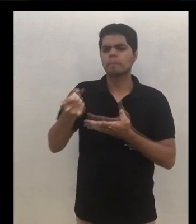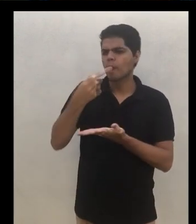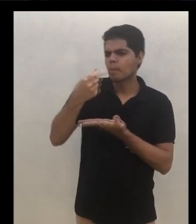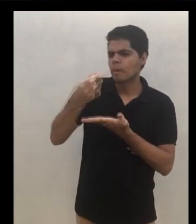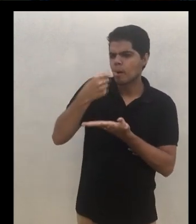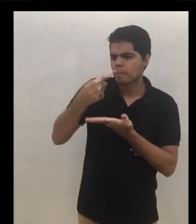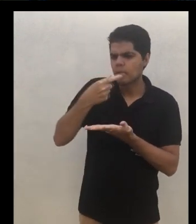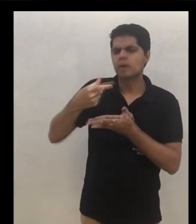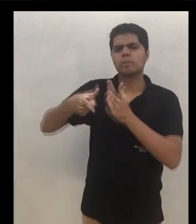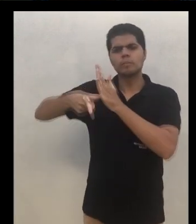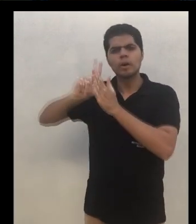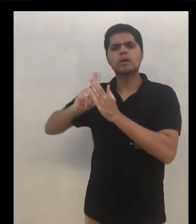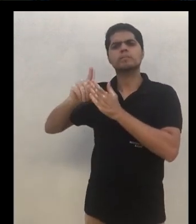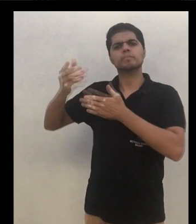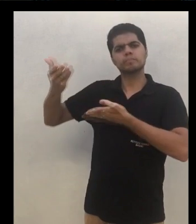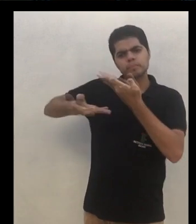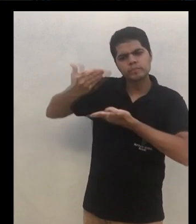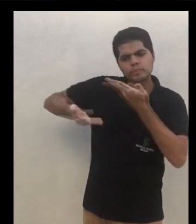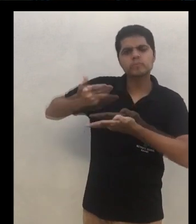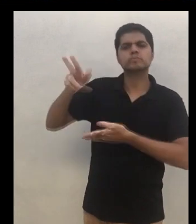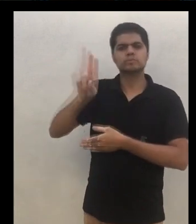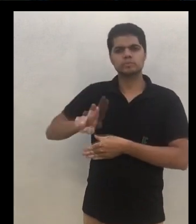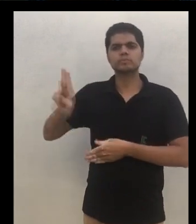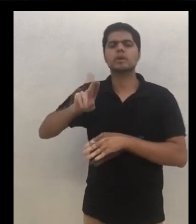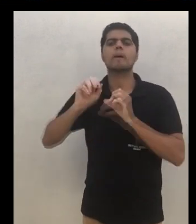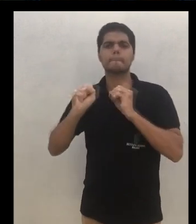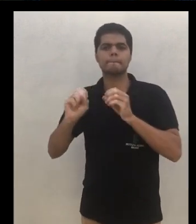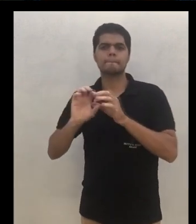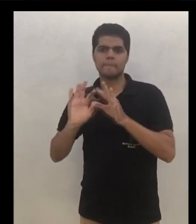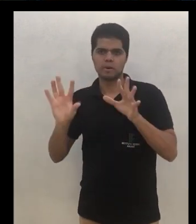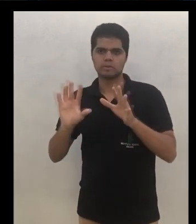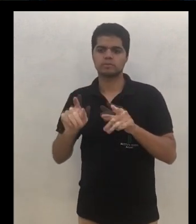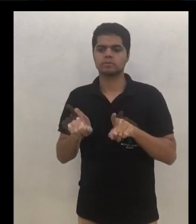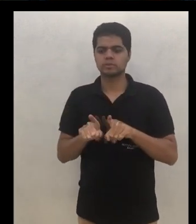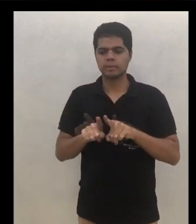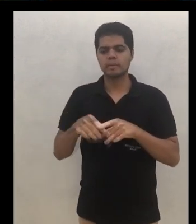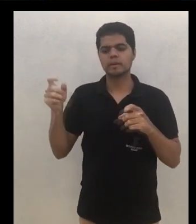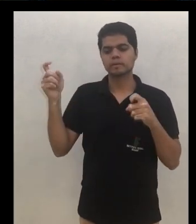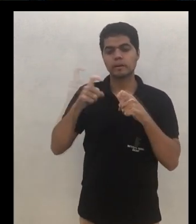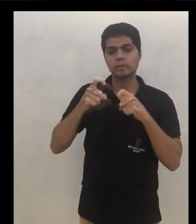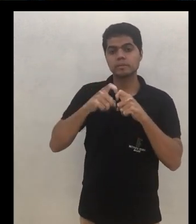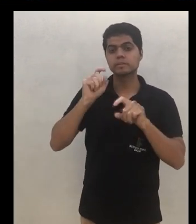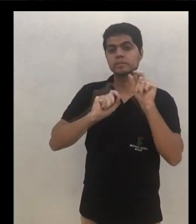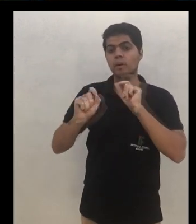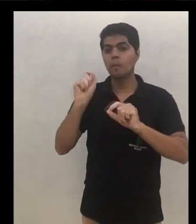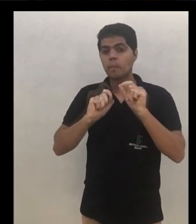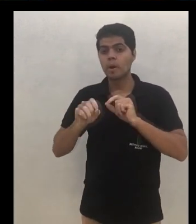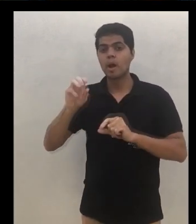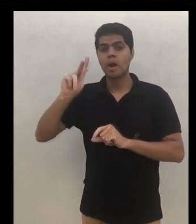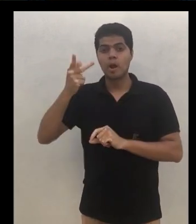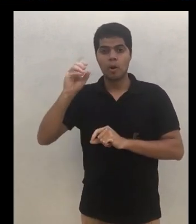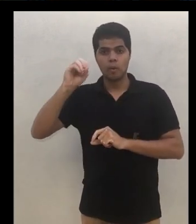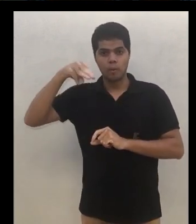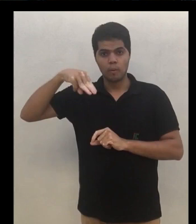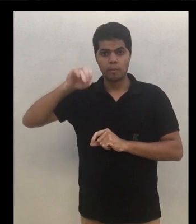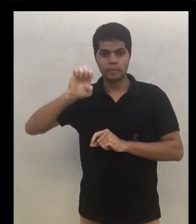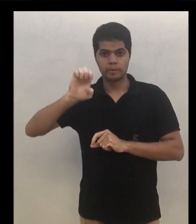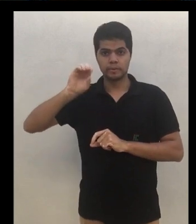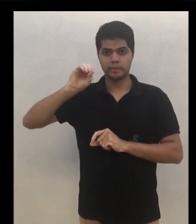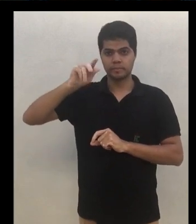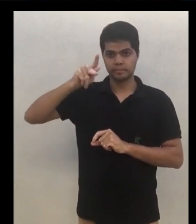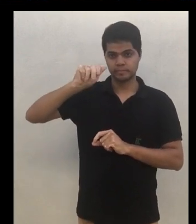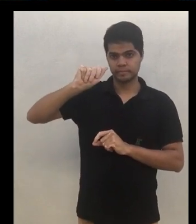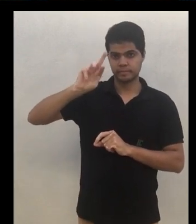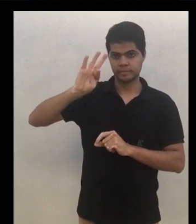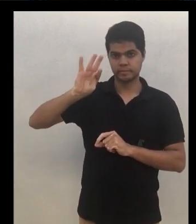tratamento fitoterápico ou homeopático. Aqui a medicina homeopática, que você pode estar utilizando, esse